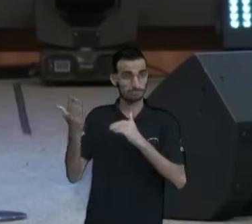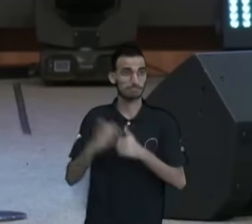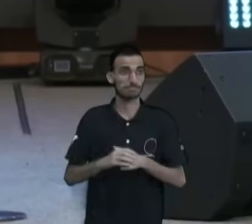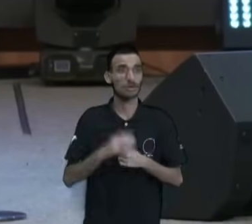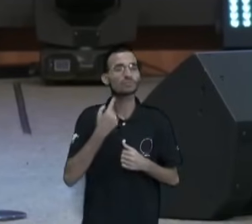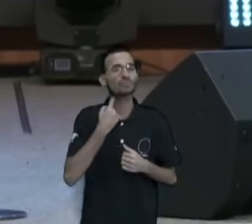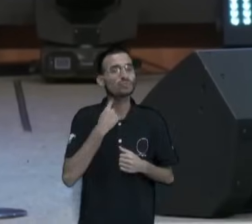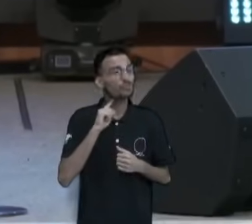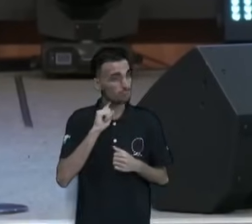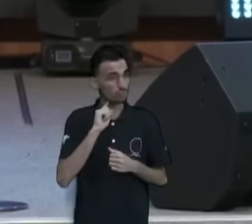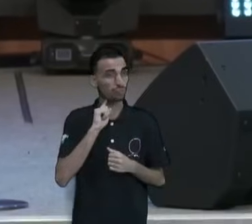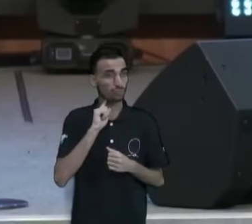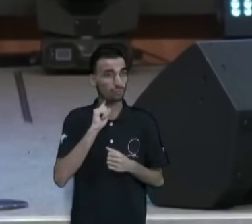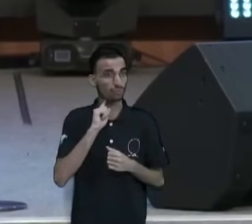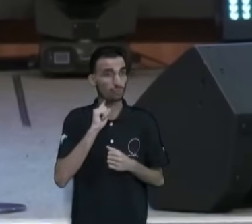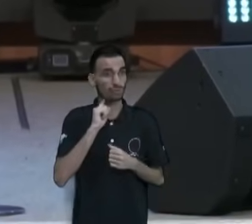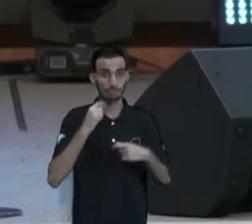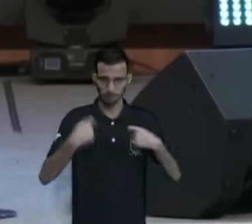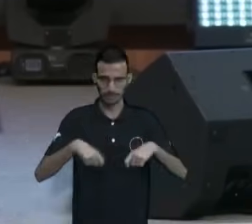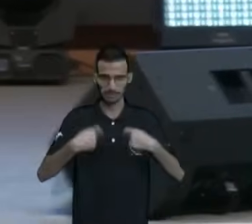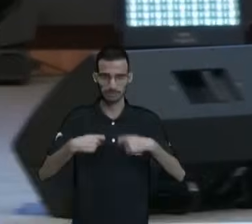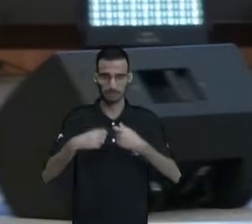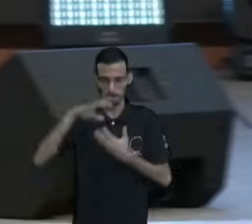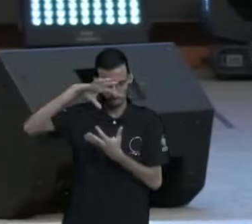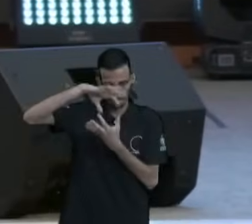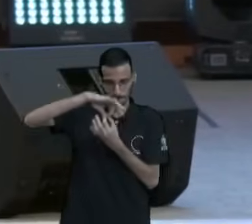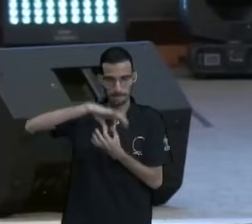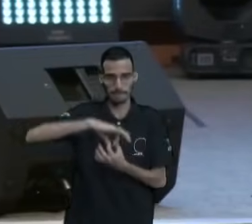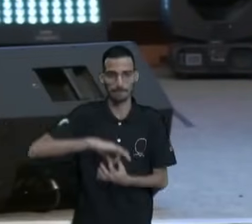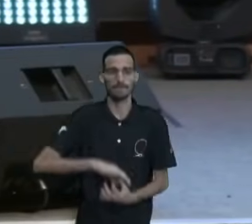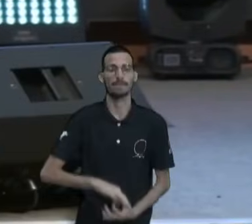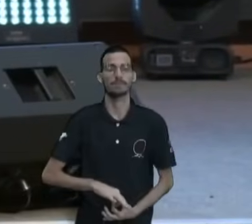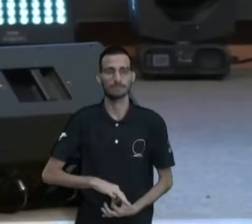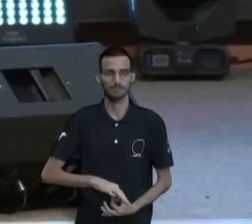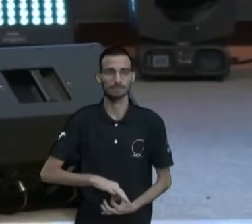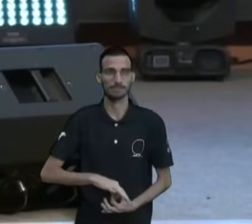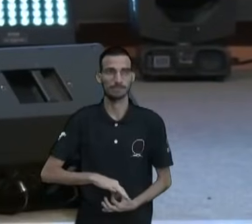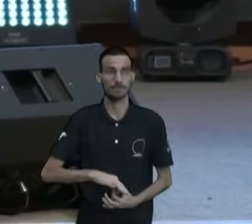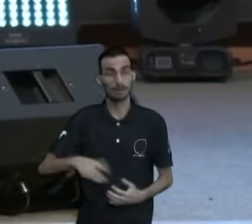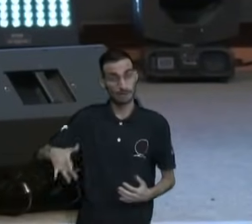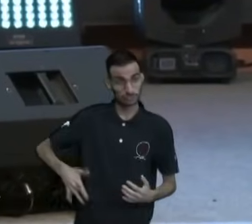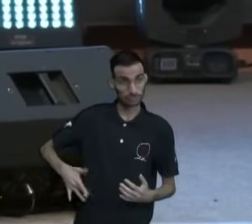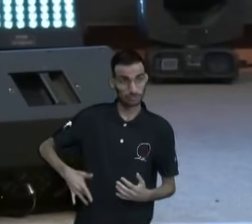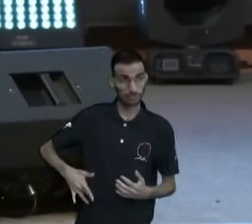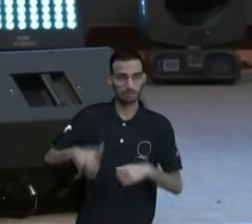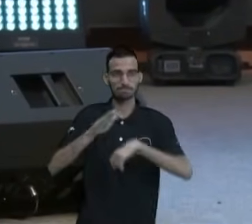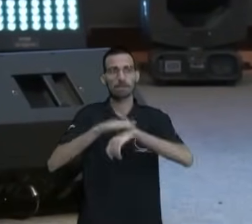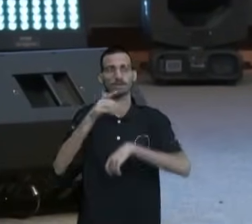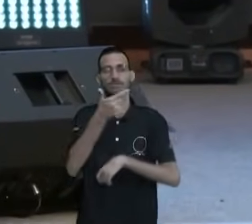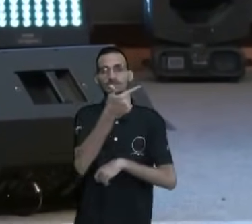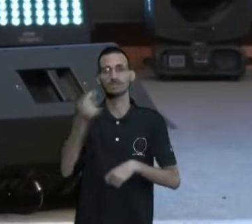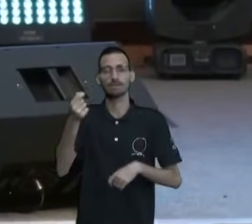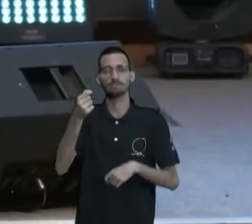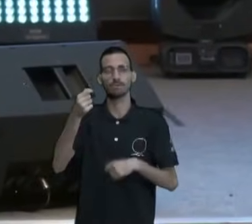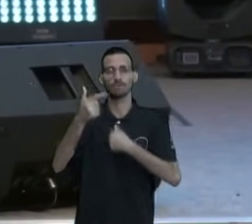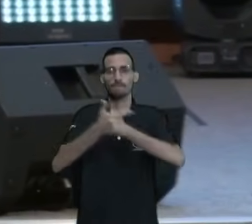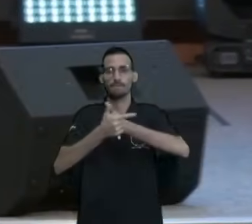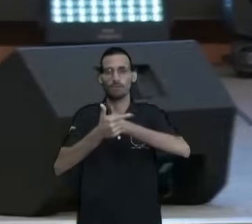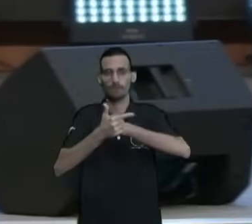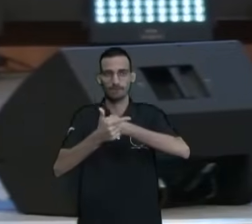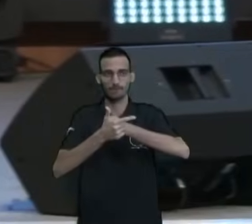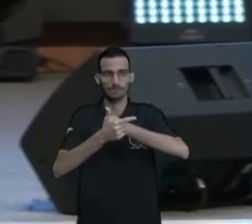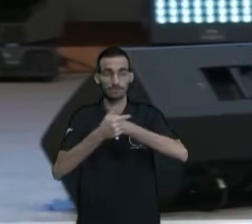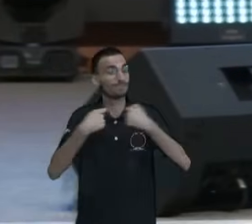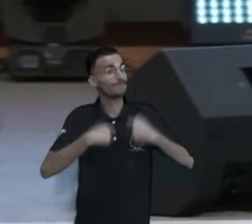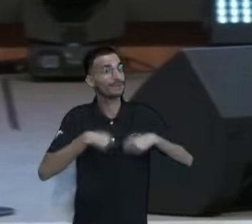ligado o fígado tem mais de 200 funções mas ele só presta se tiver ligado no corpo não existe